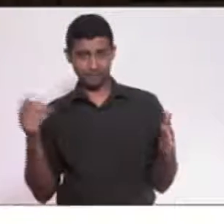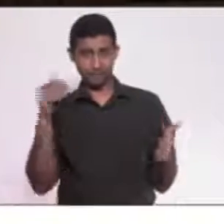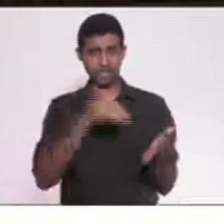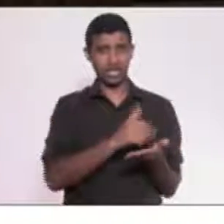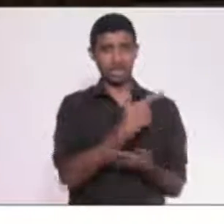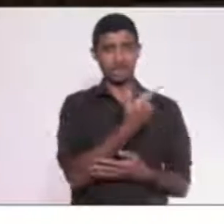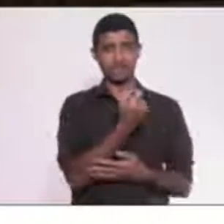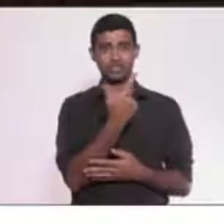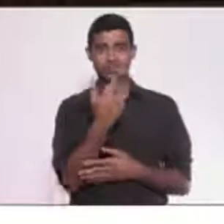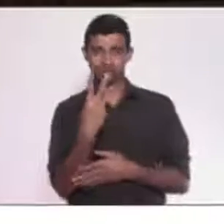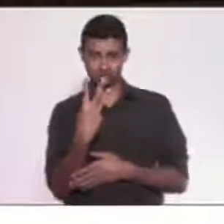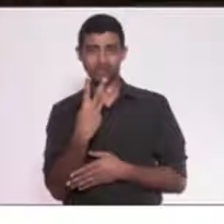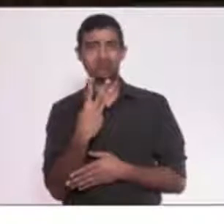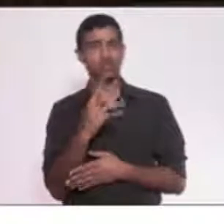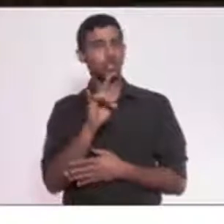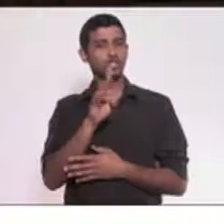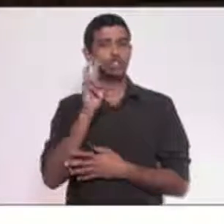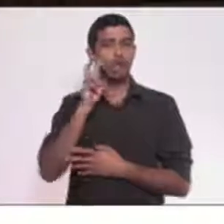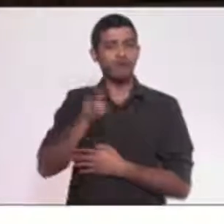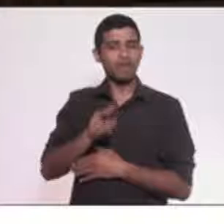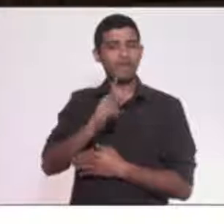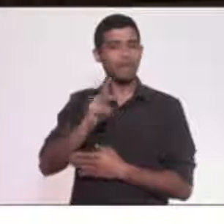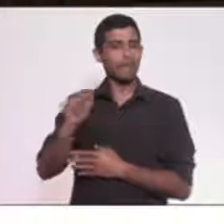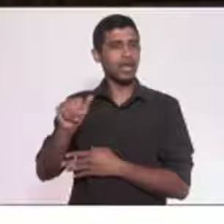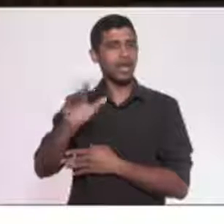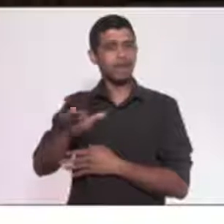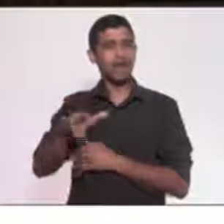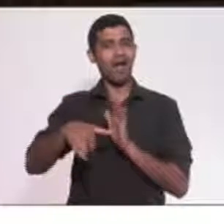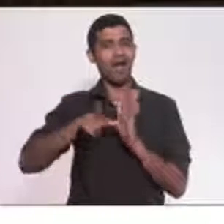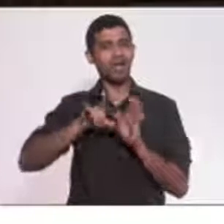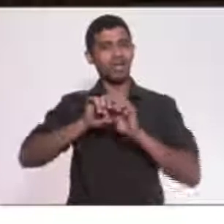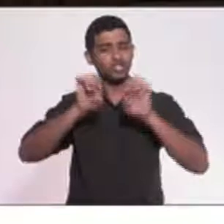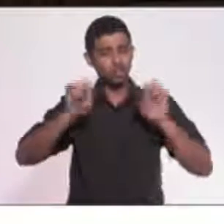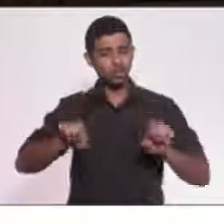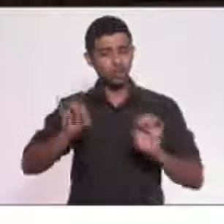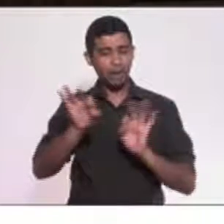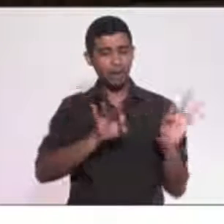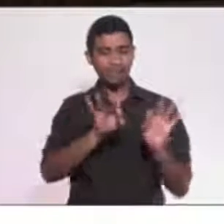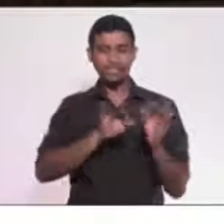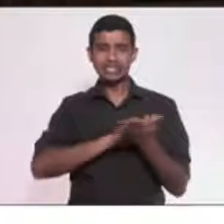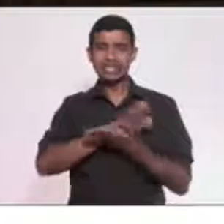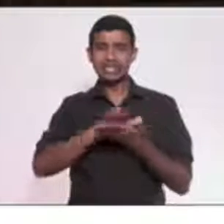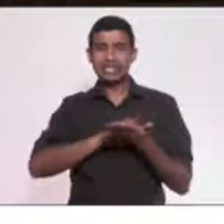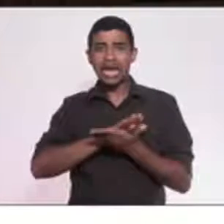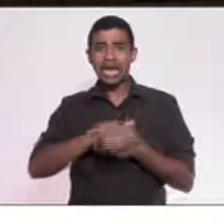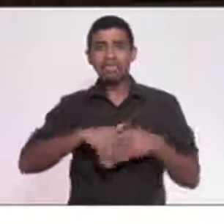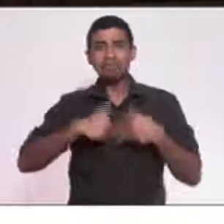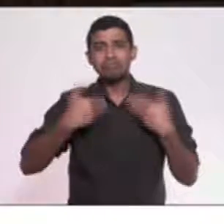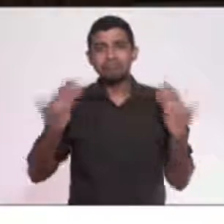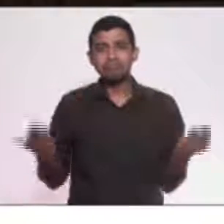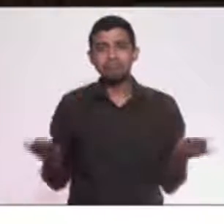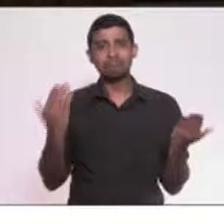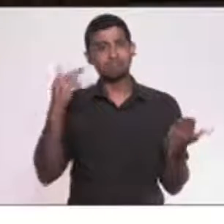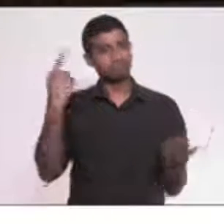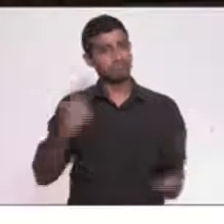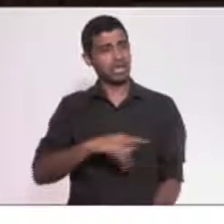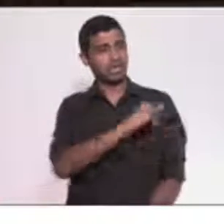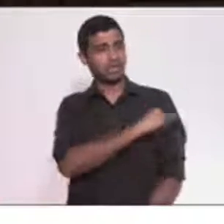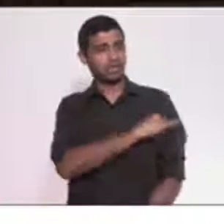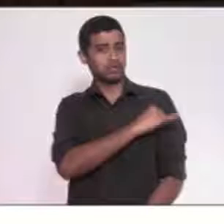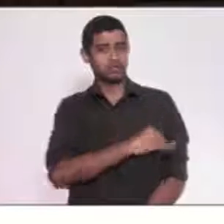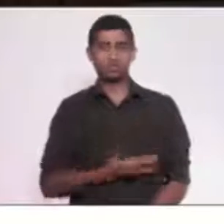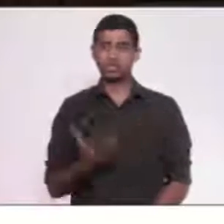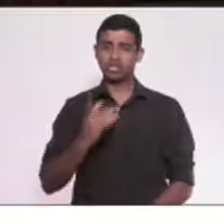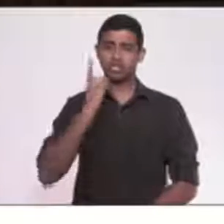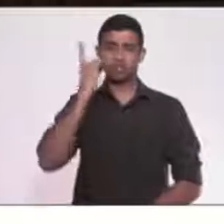se só bastasse olhar para o PPA sem nenhuma estrutura, sem nenhum planejamento de longo prazo feito pelo Estado do Rio de Janeiro. Deputado